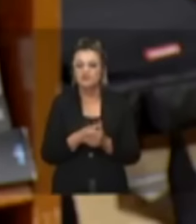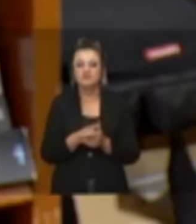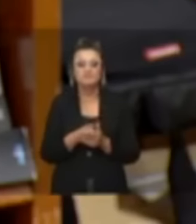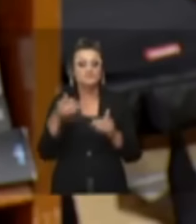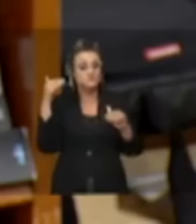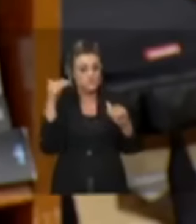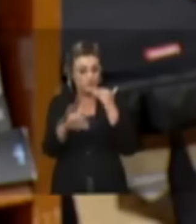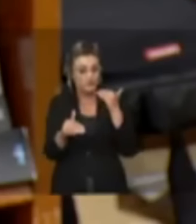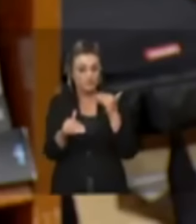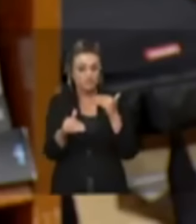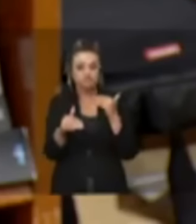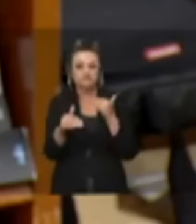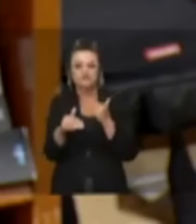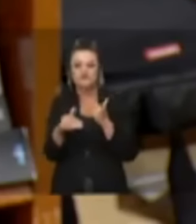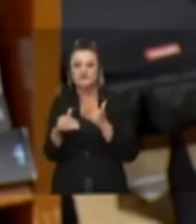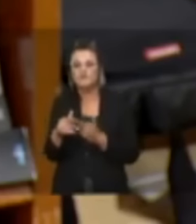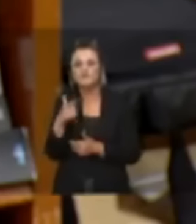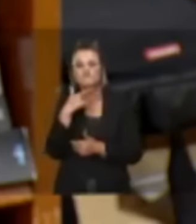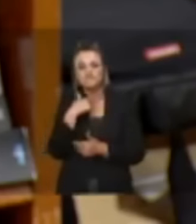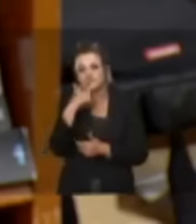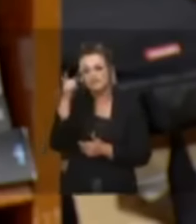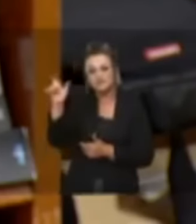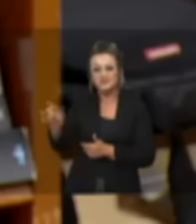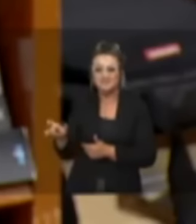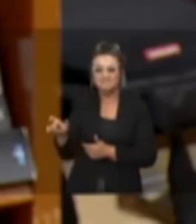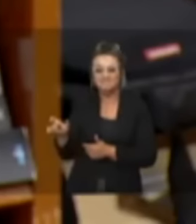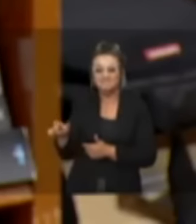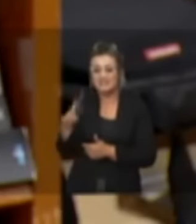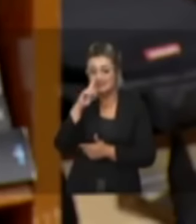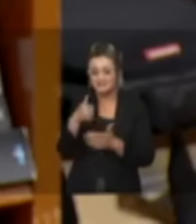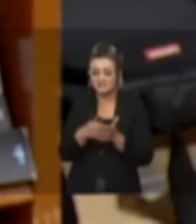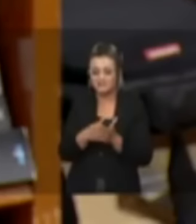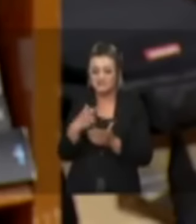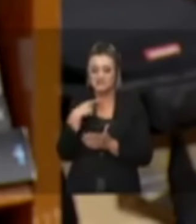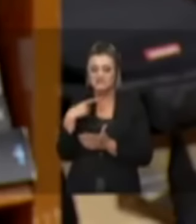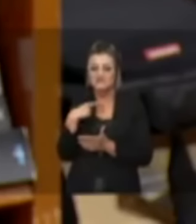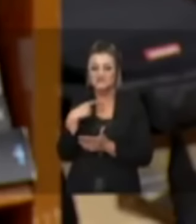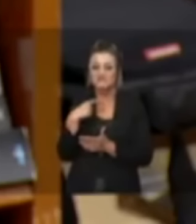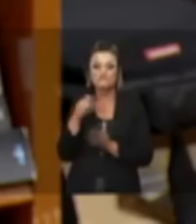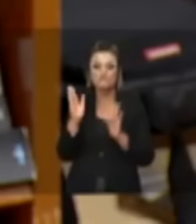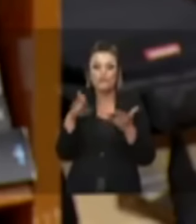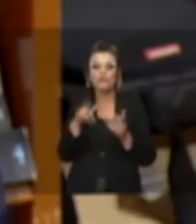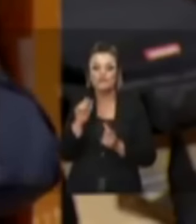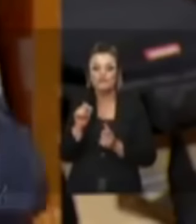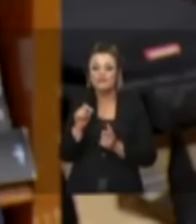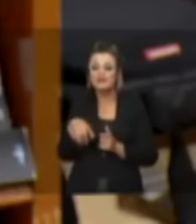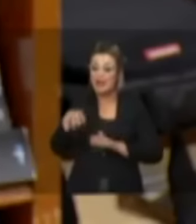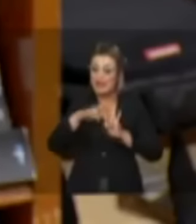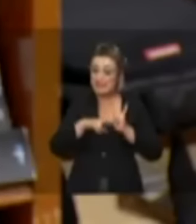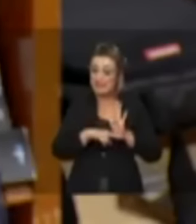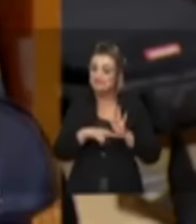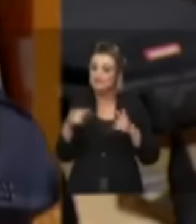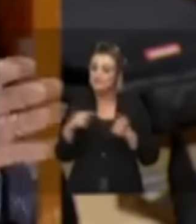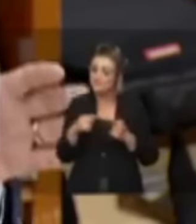des favorável à pretensão do contribuinte a decisão originária foi no sentido de que a a regra transitória se